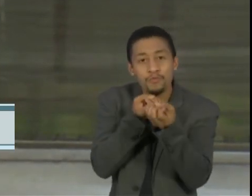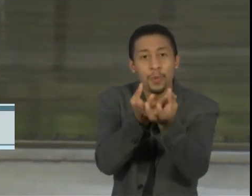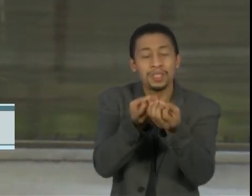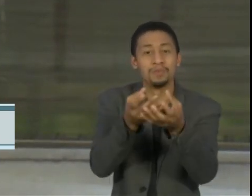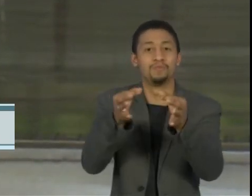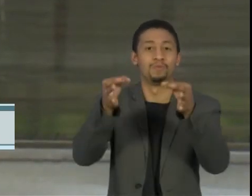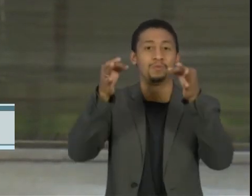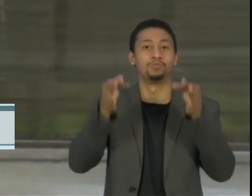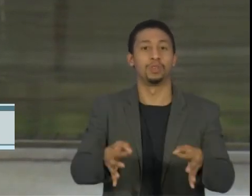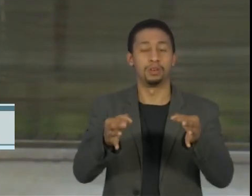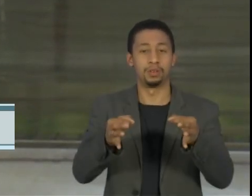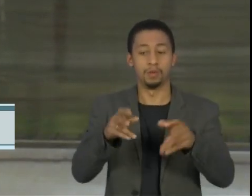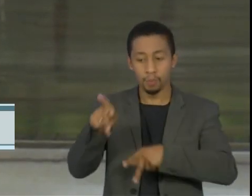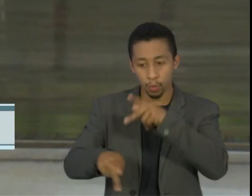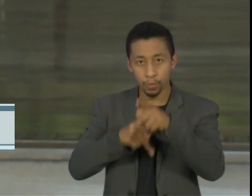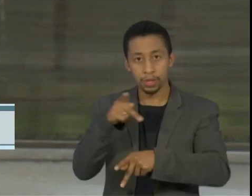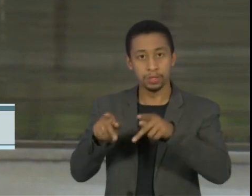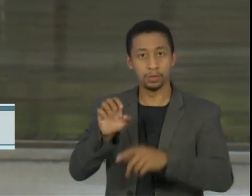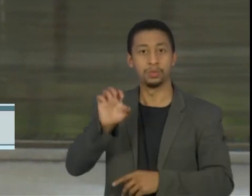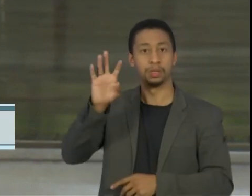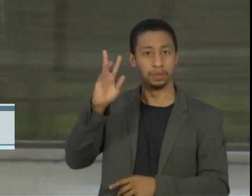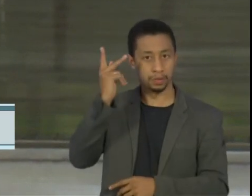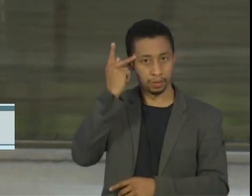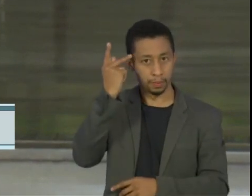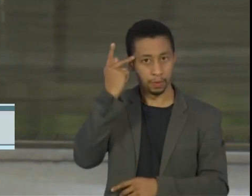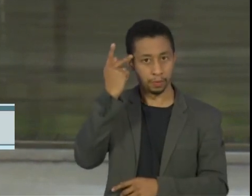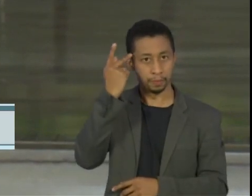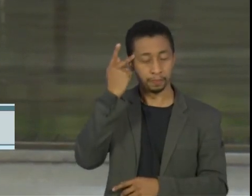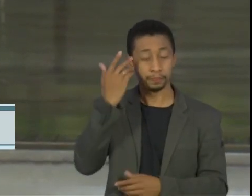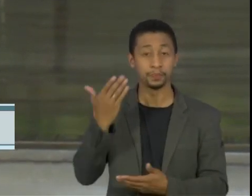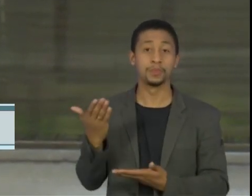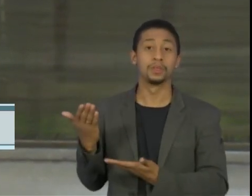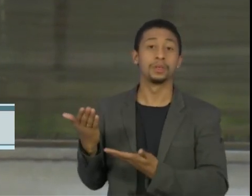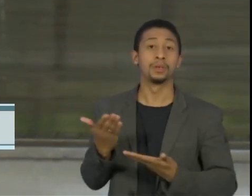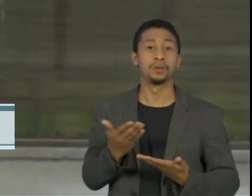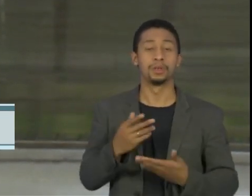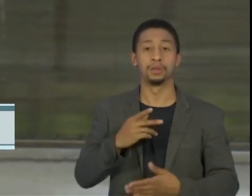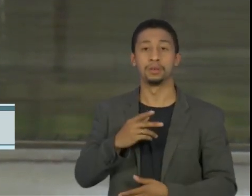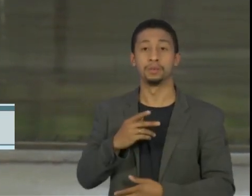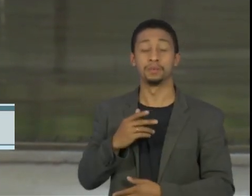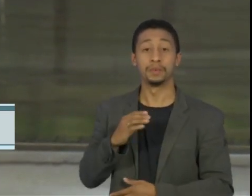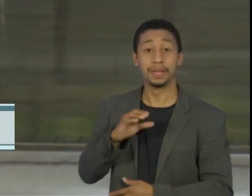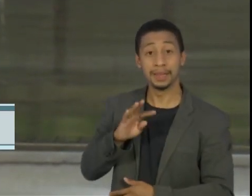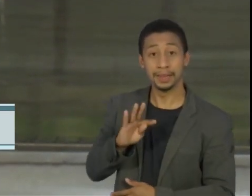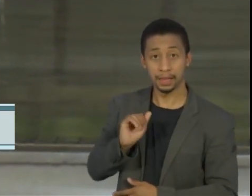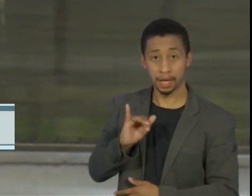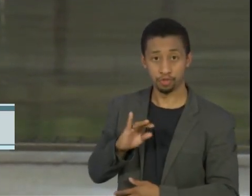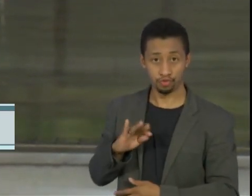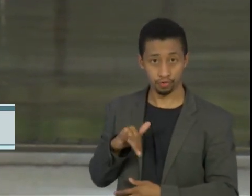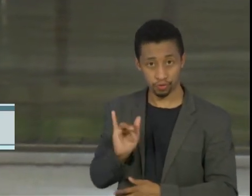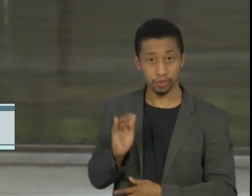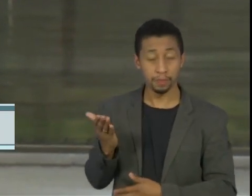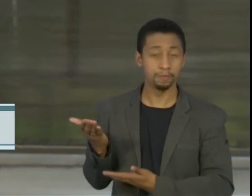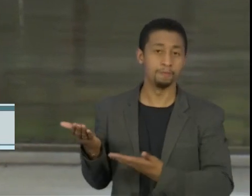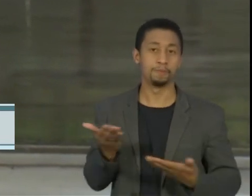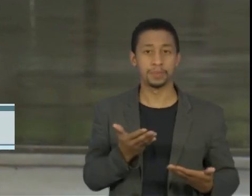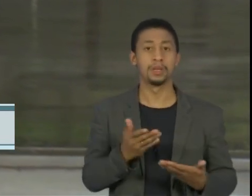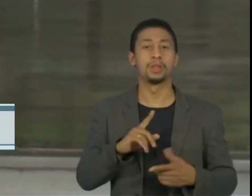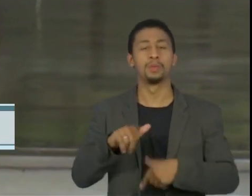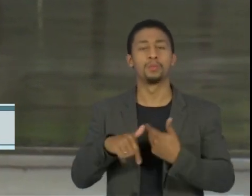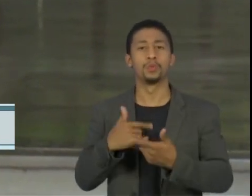população do estado de São Paulo. Vamos agora a Tatiane Calisto, do jornal A Tribuna de Santos, na sequência o Marcelo Baceggio, da